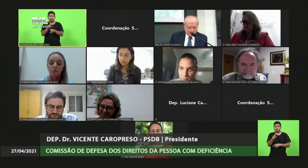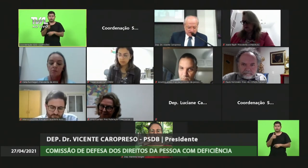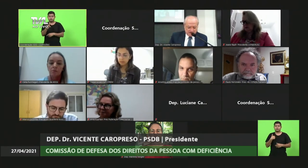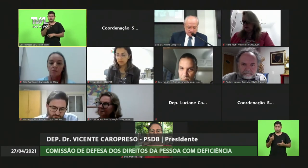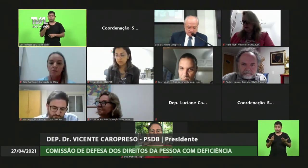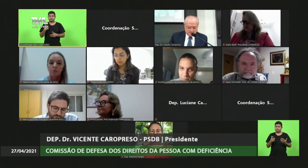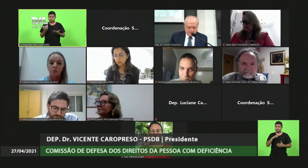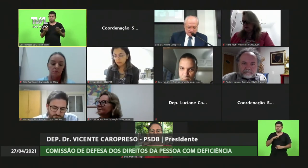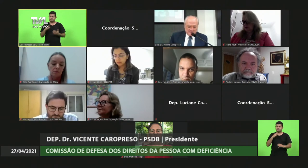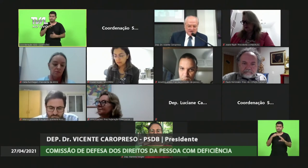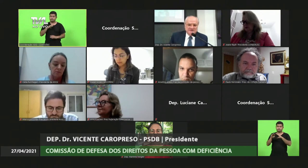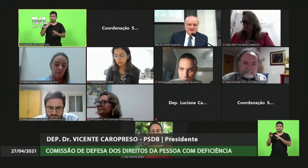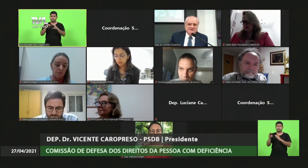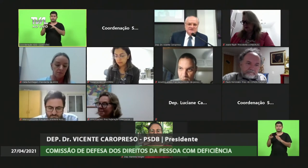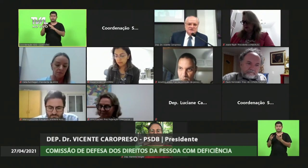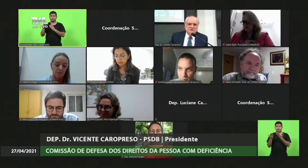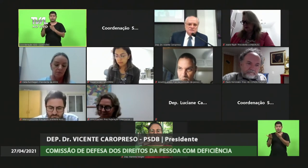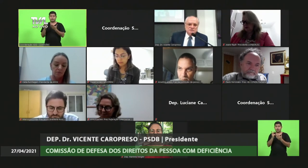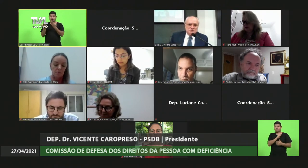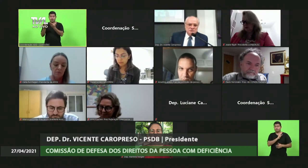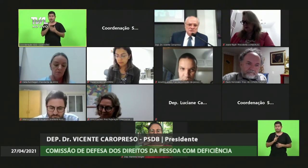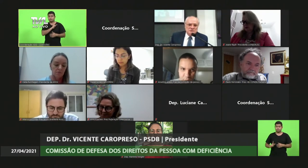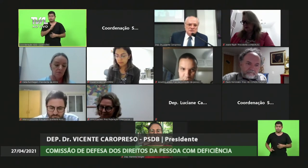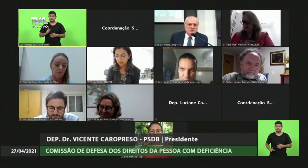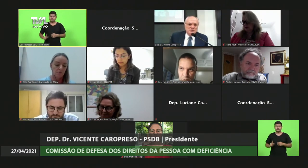à presidência então